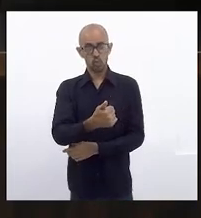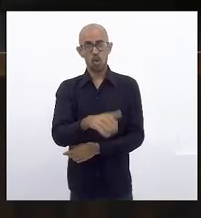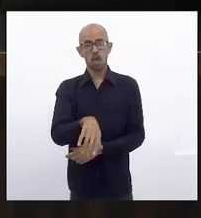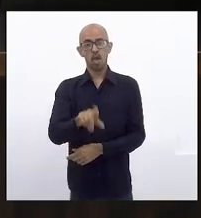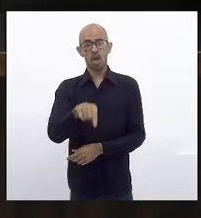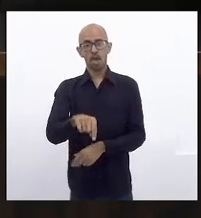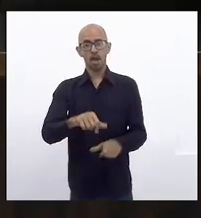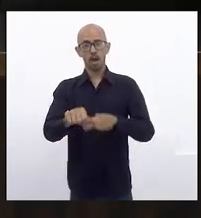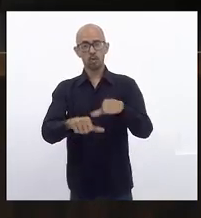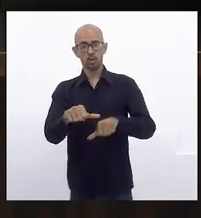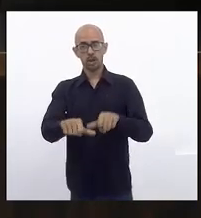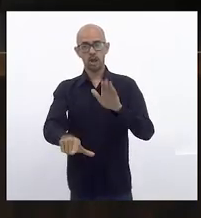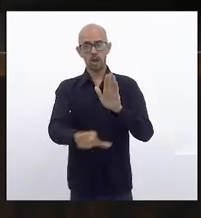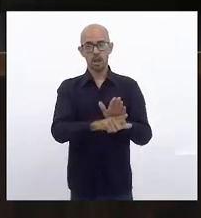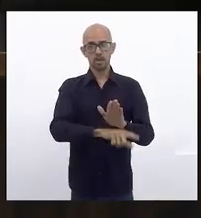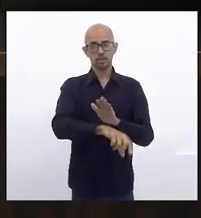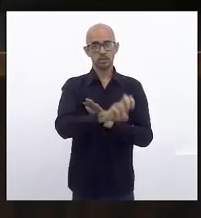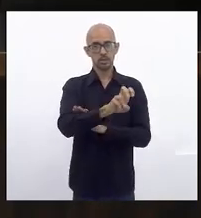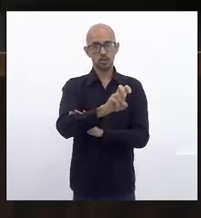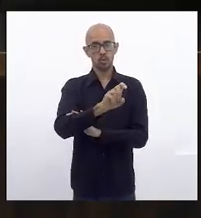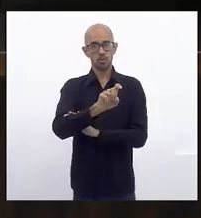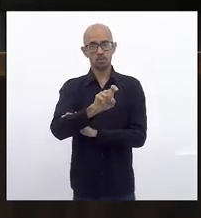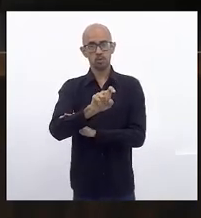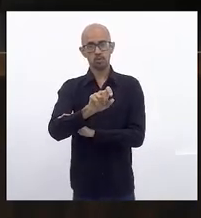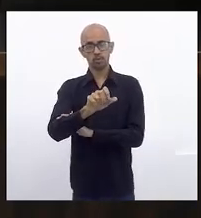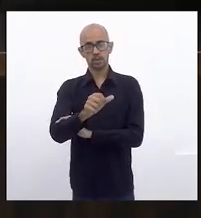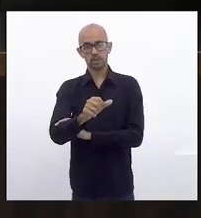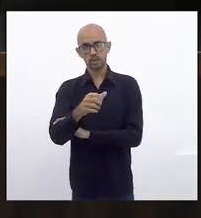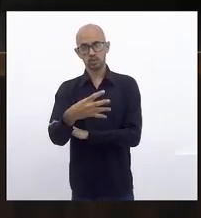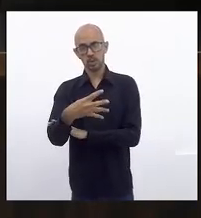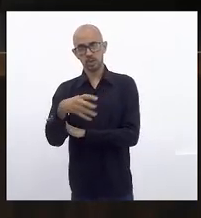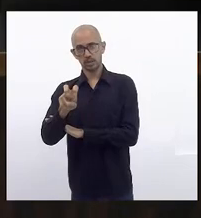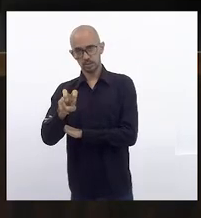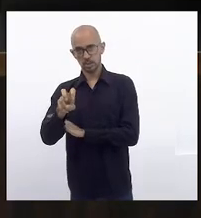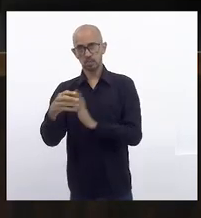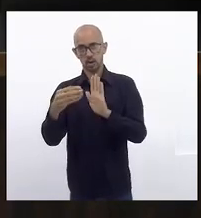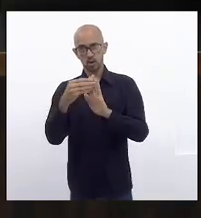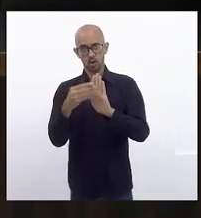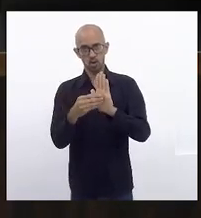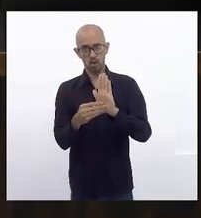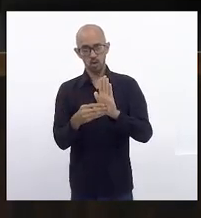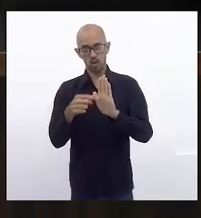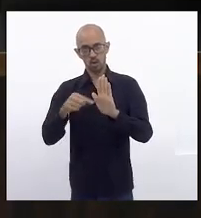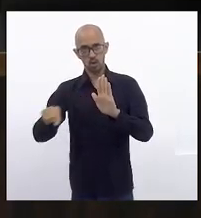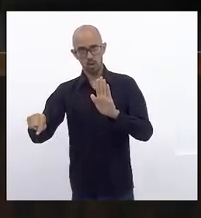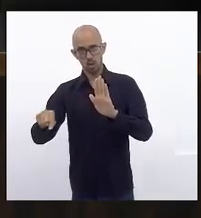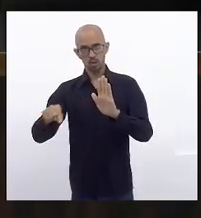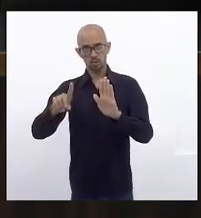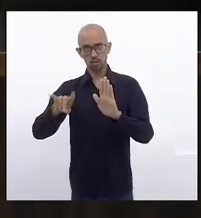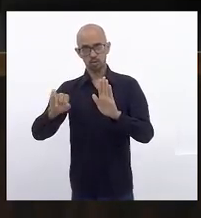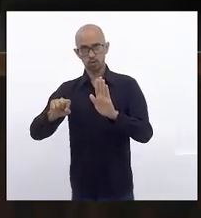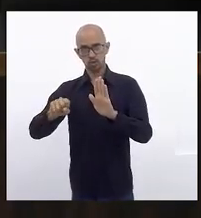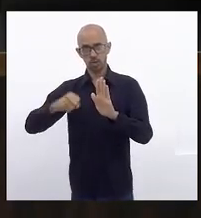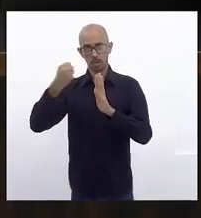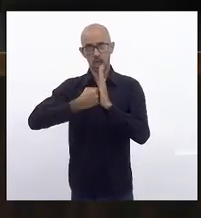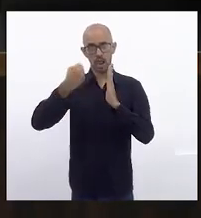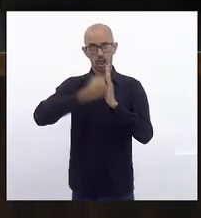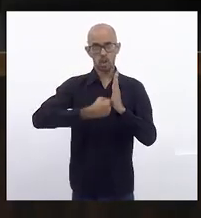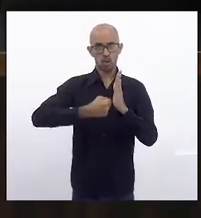a lei 5.645, de 6 de janeiro de 2010, para incluir no calendário oficial do Rio de Janeiro o dia estadual de luta pelo fim